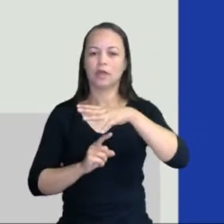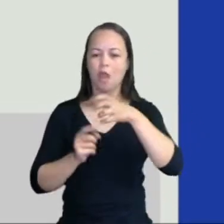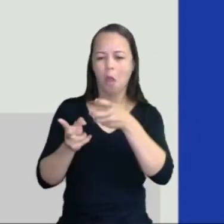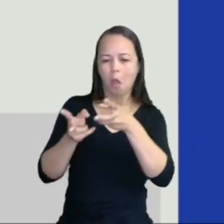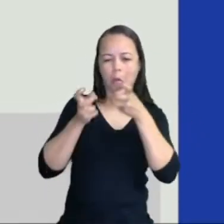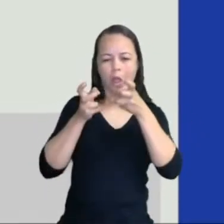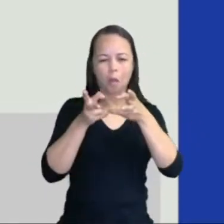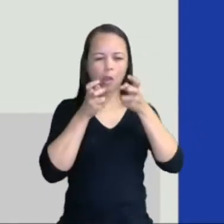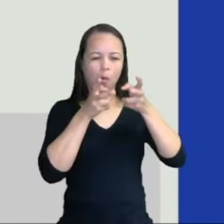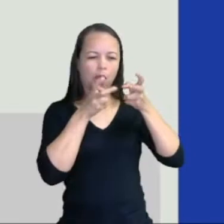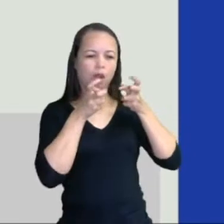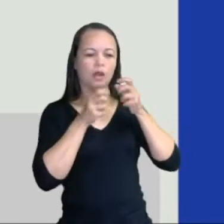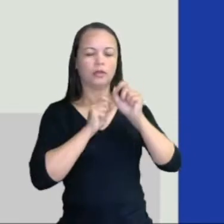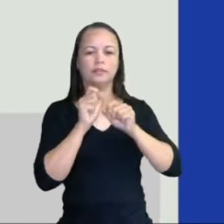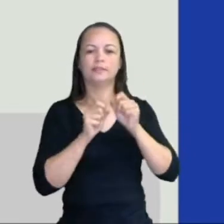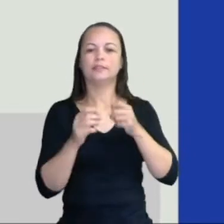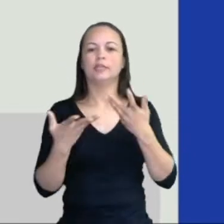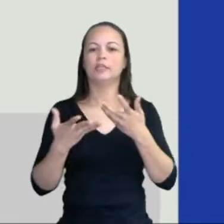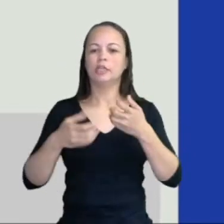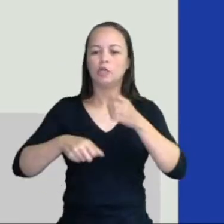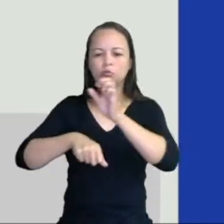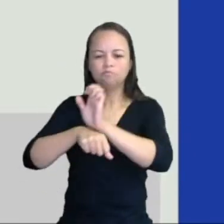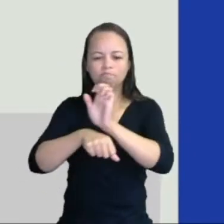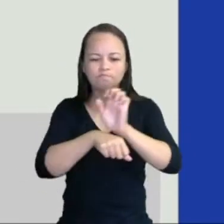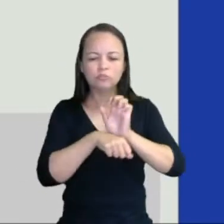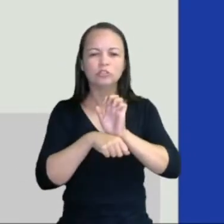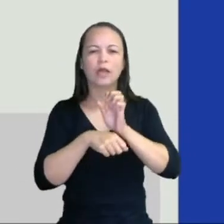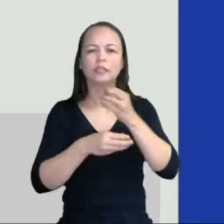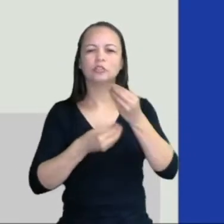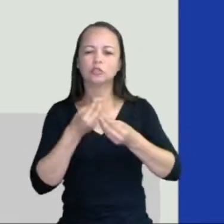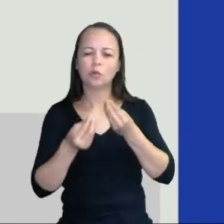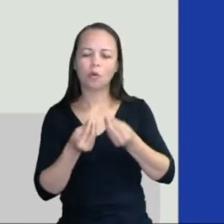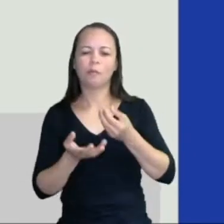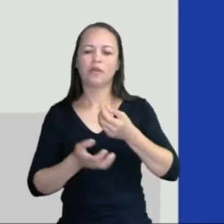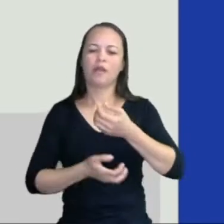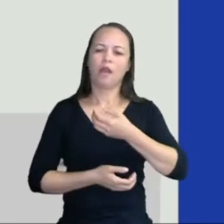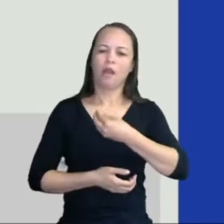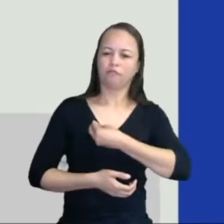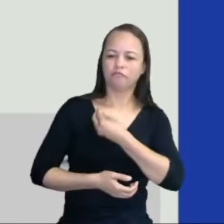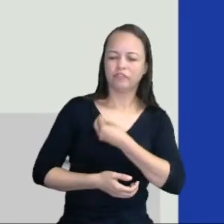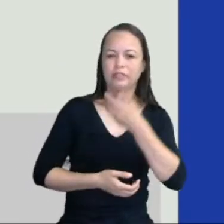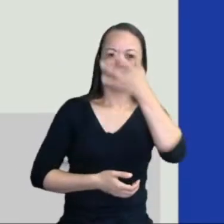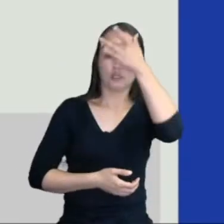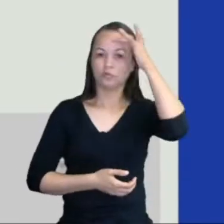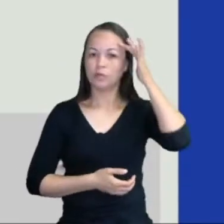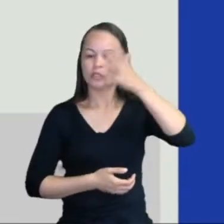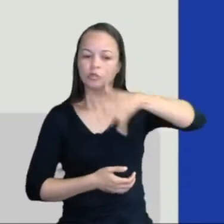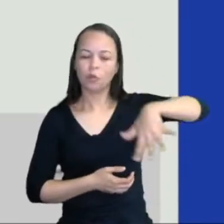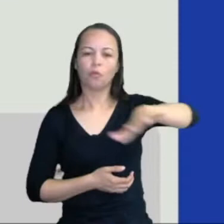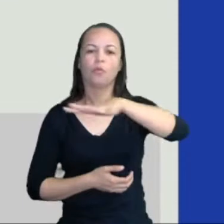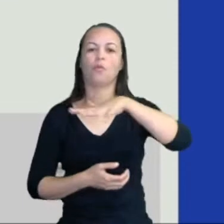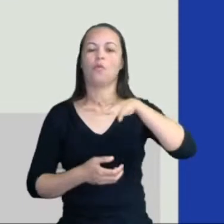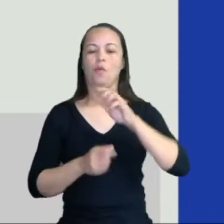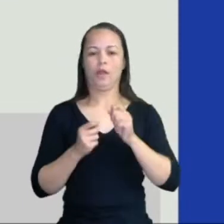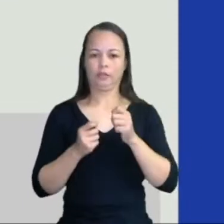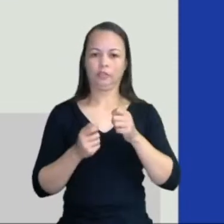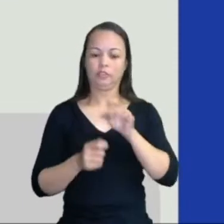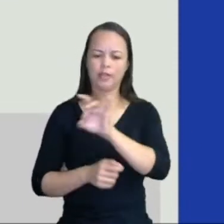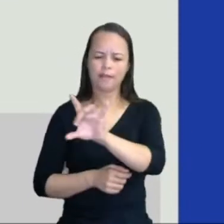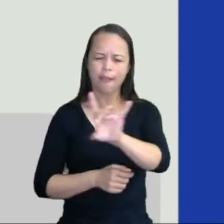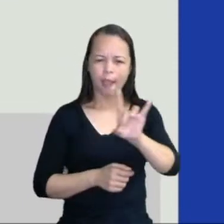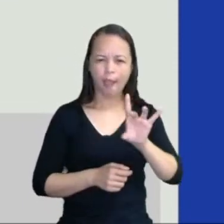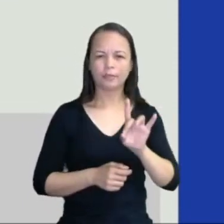a intervenção do Estado, sobre a vida das pessoas, nas liberdades individuais